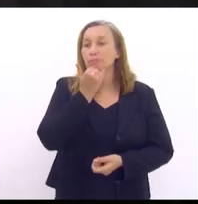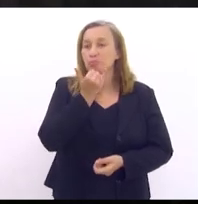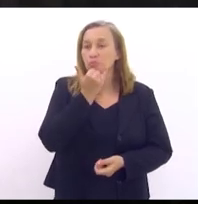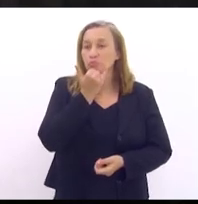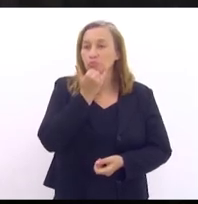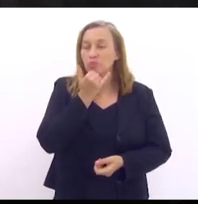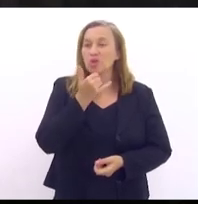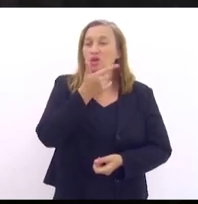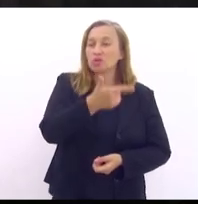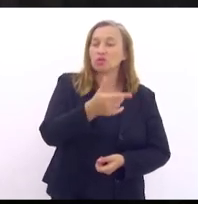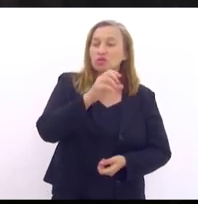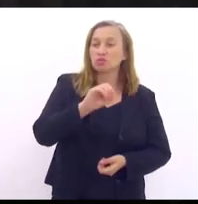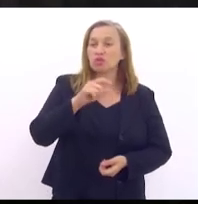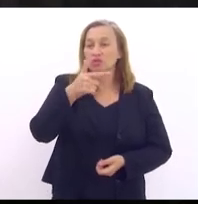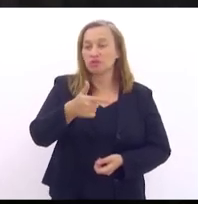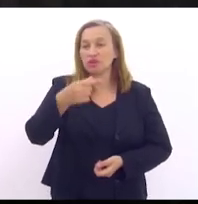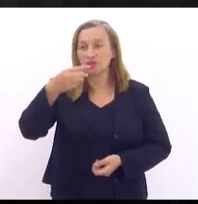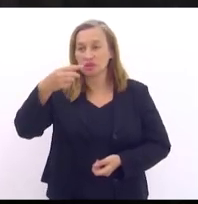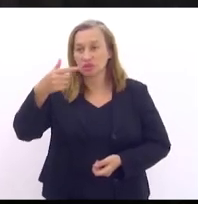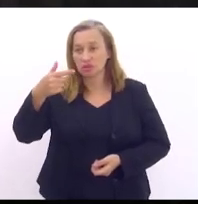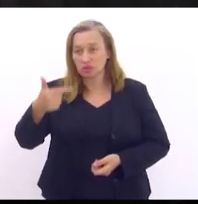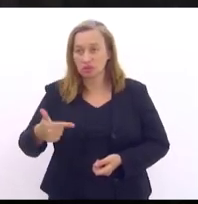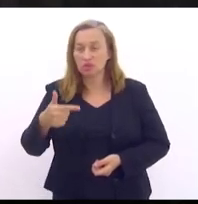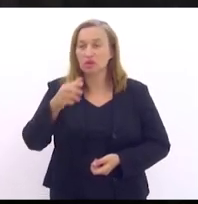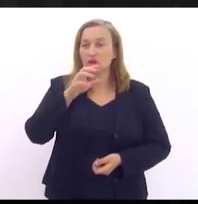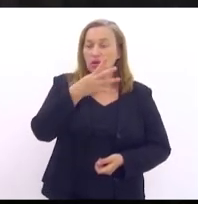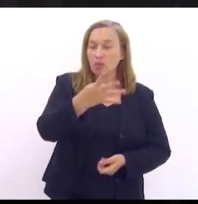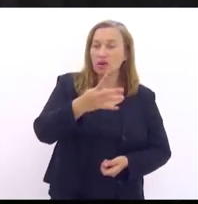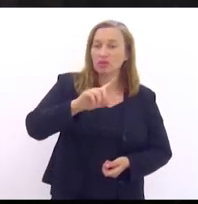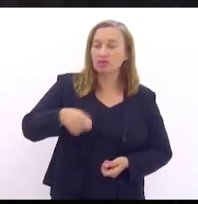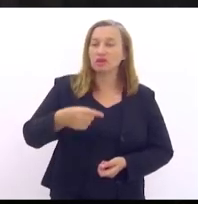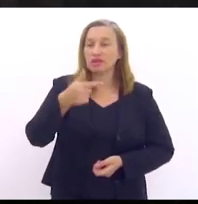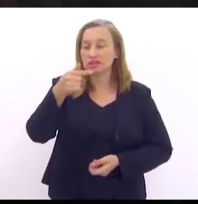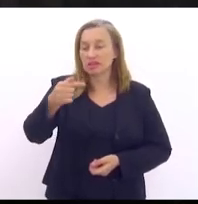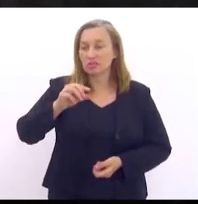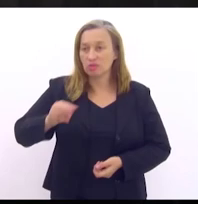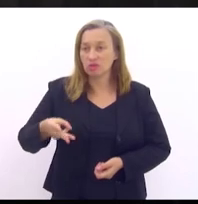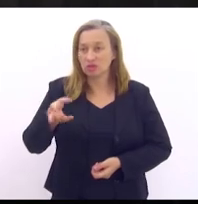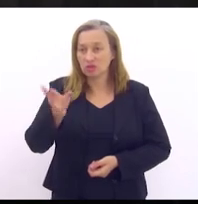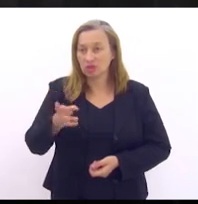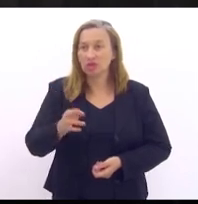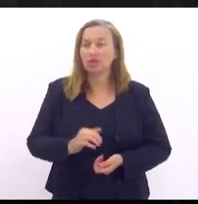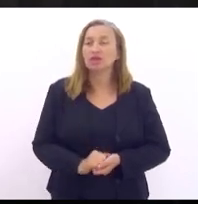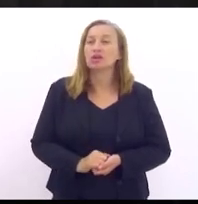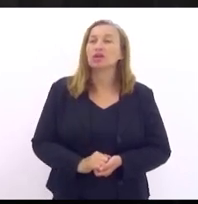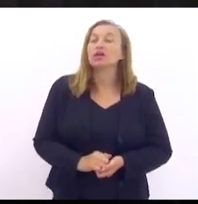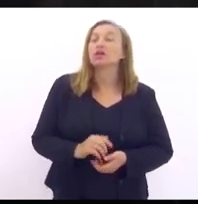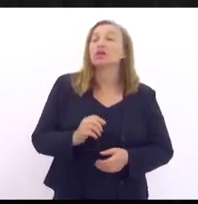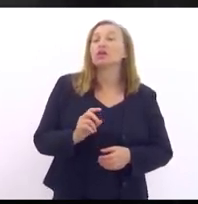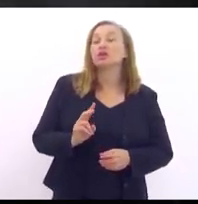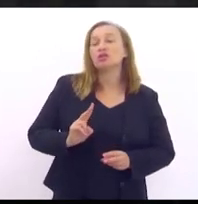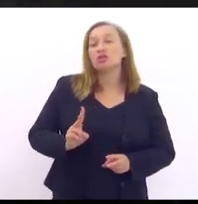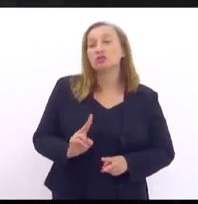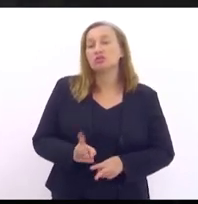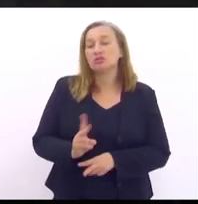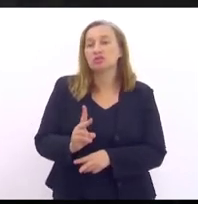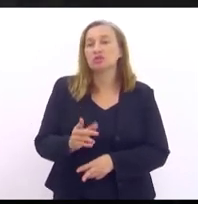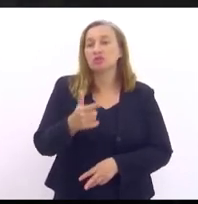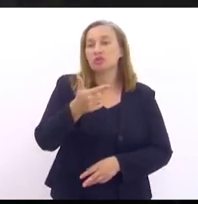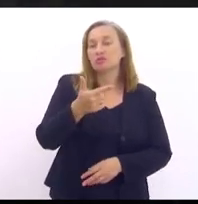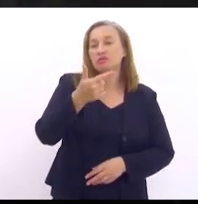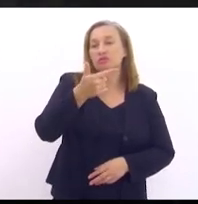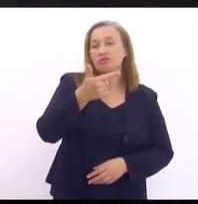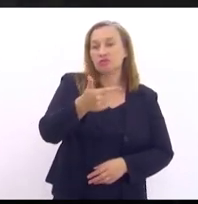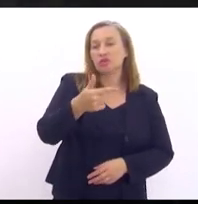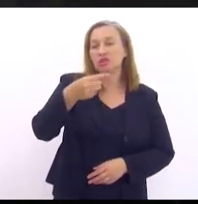2022, 4,7 bilhões de reais. E, nesses anos sucessivos, 23, 24, 25, 26, um valor constante